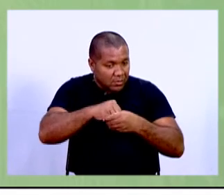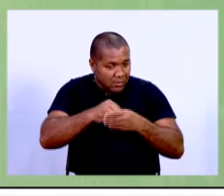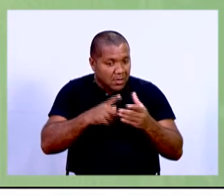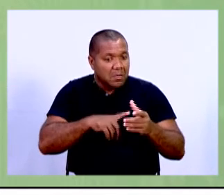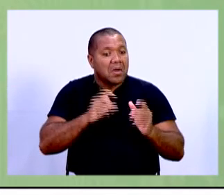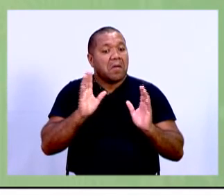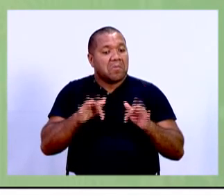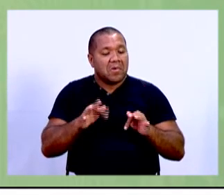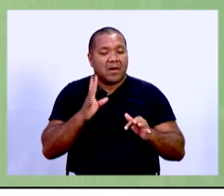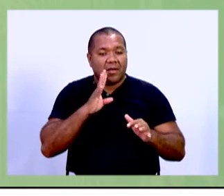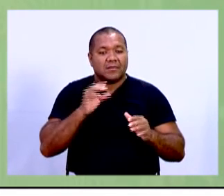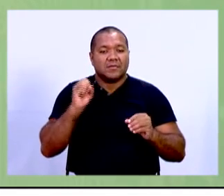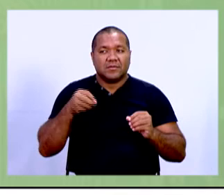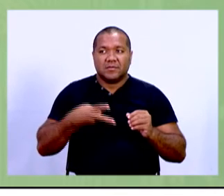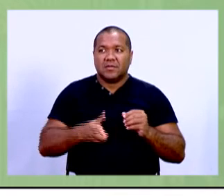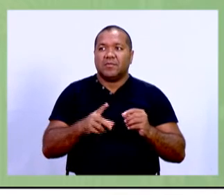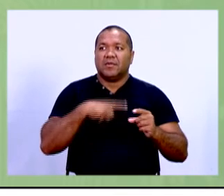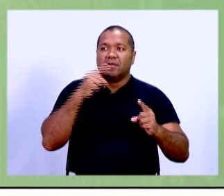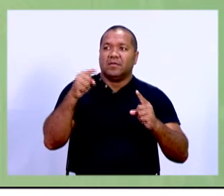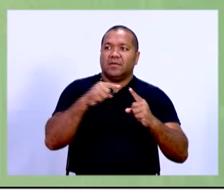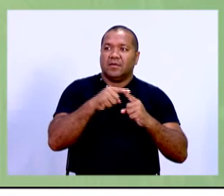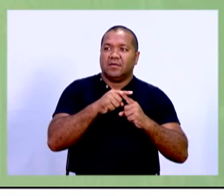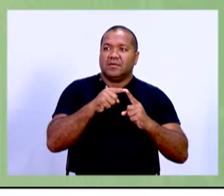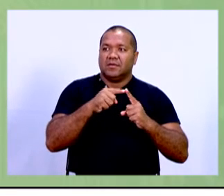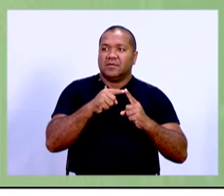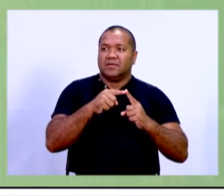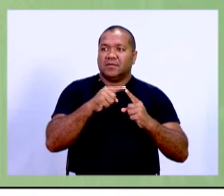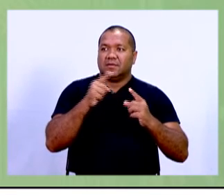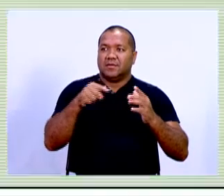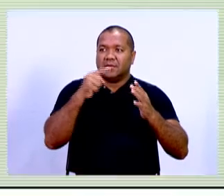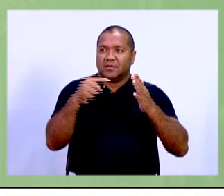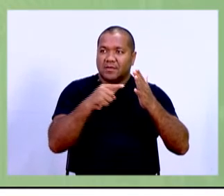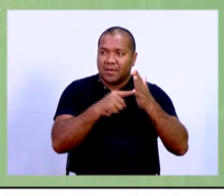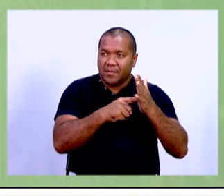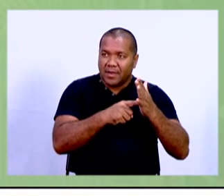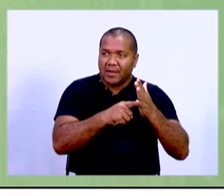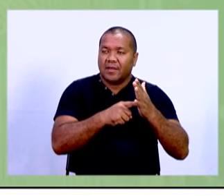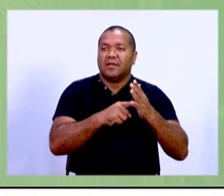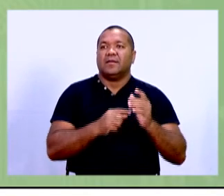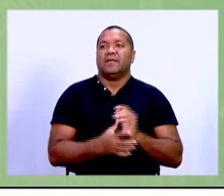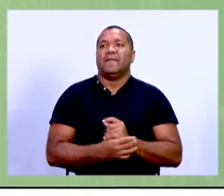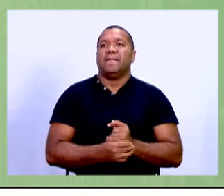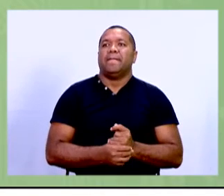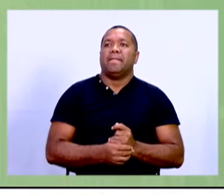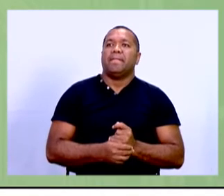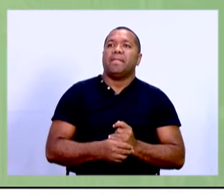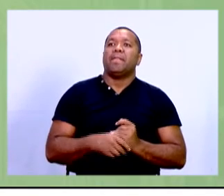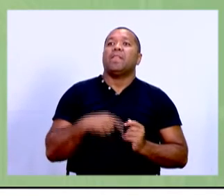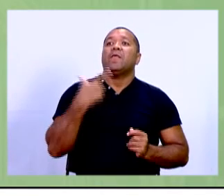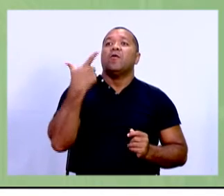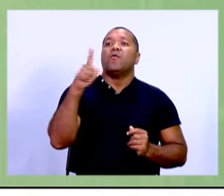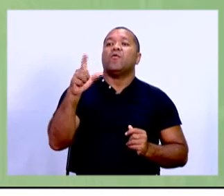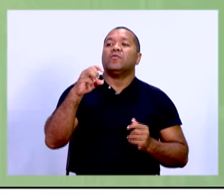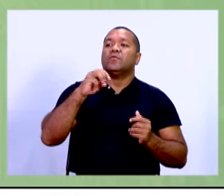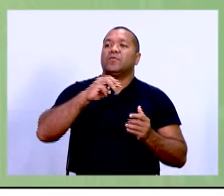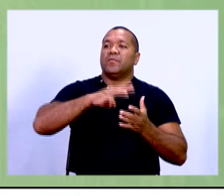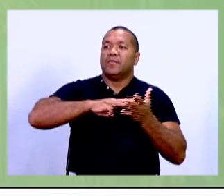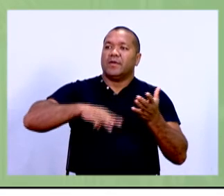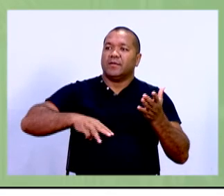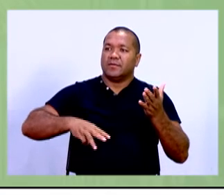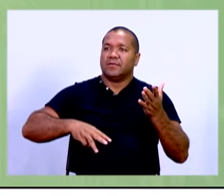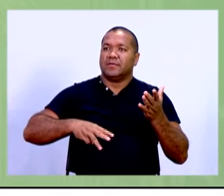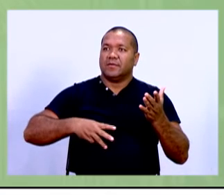essa meta a ser atingida diariamente, certo? E o outro método também de controle é o